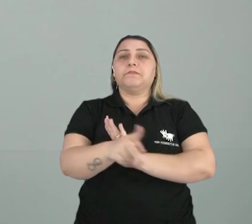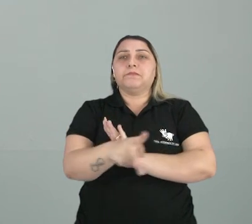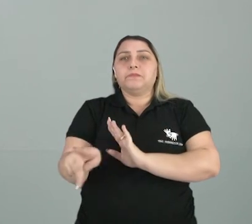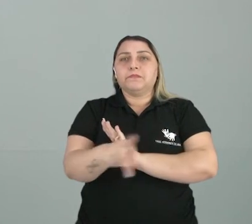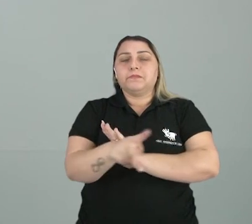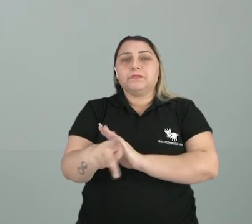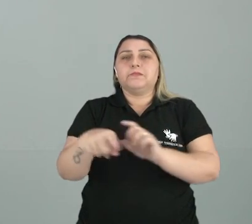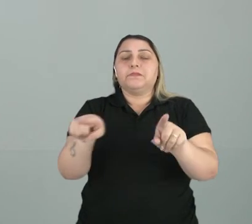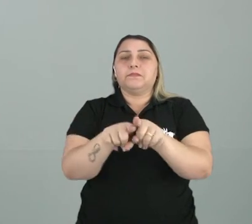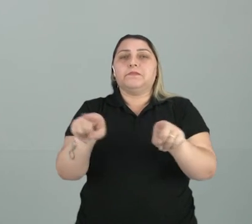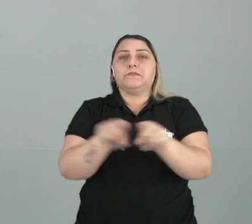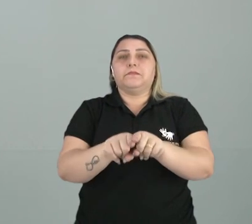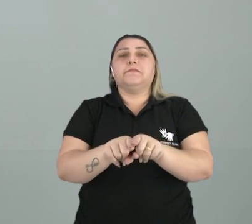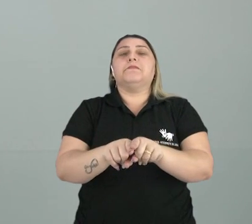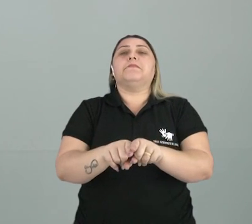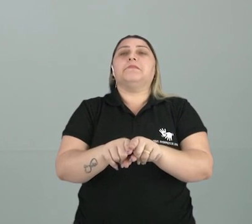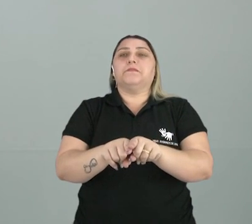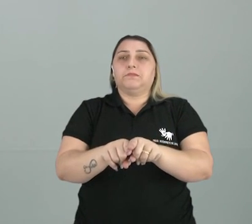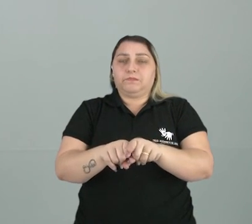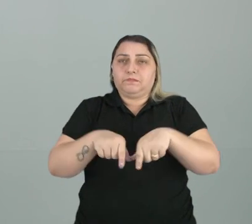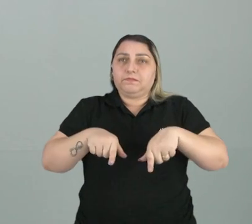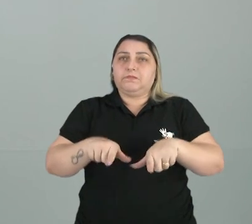professor e também os que estão